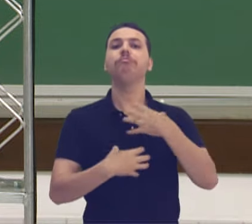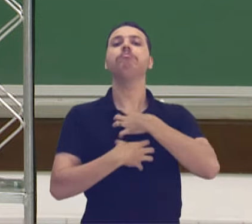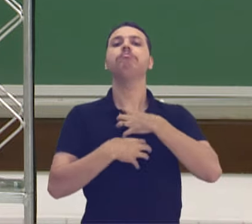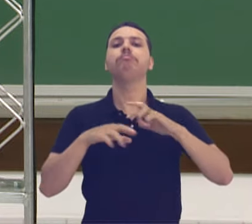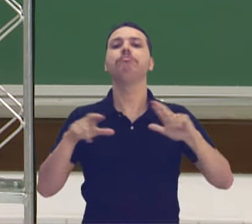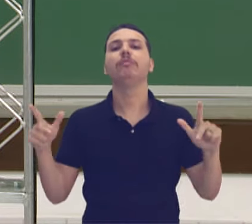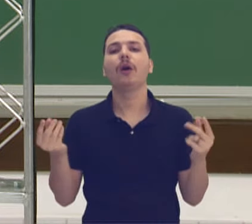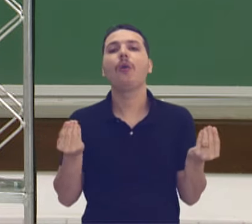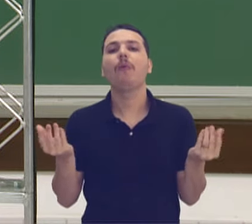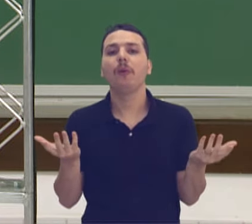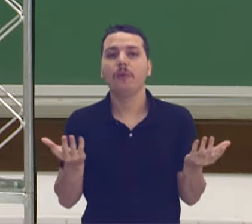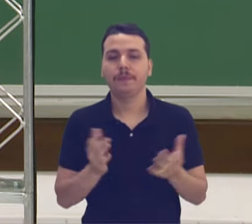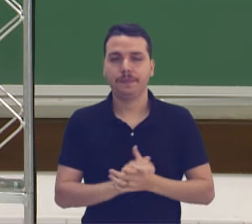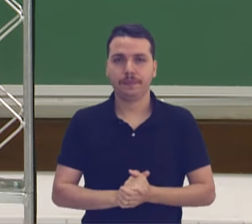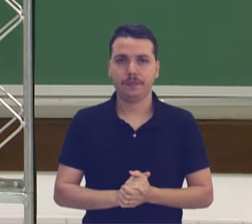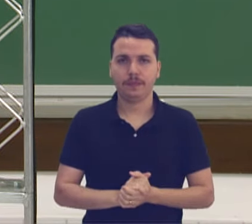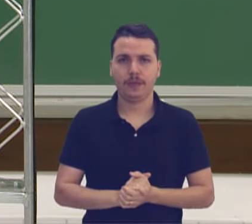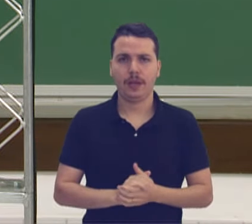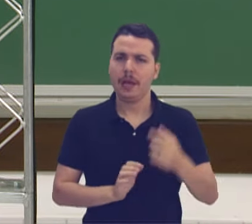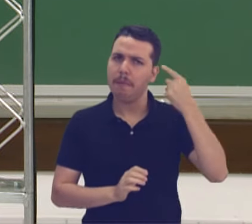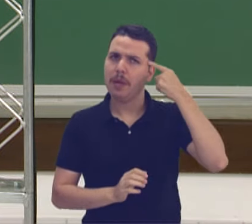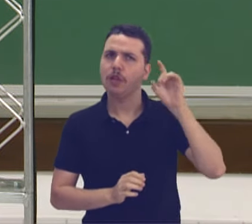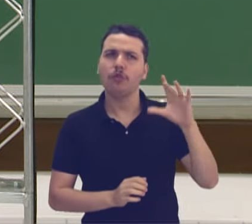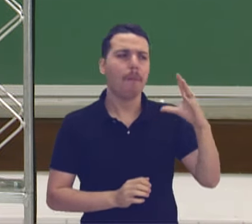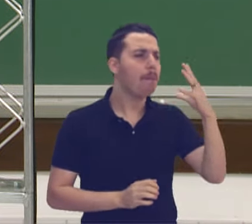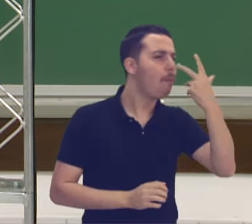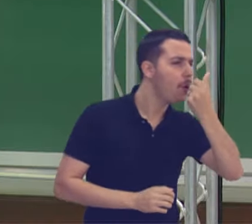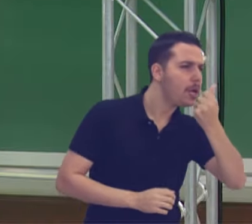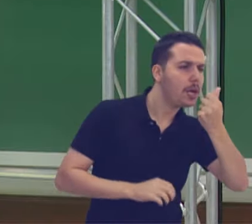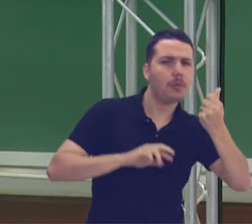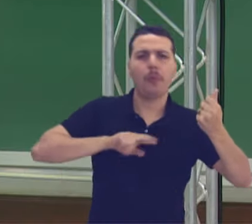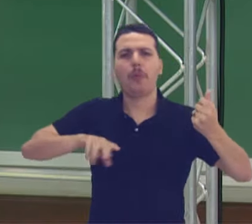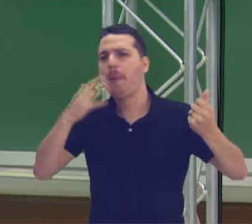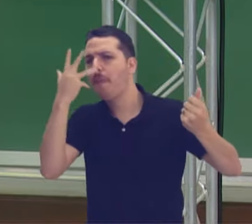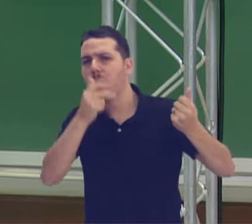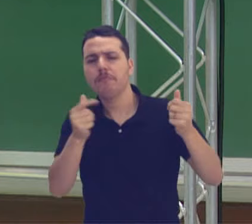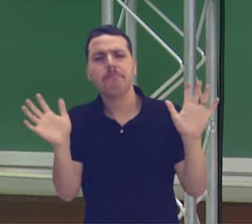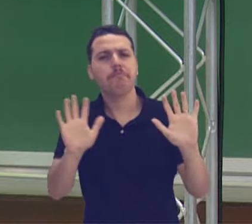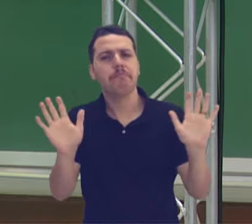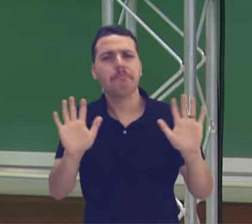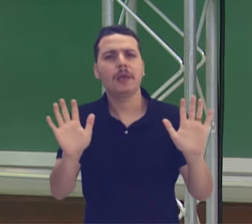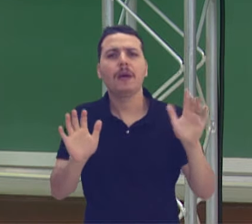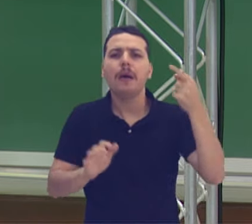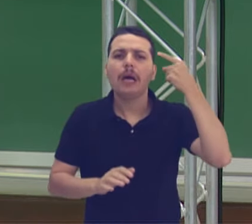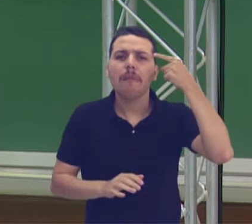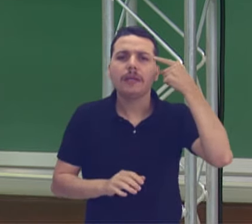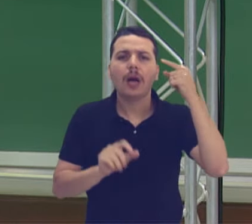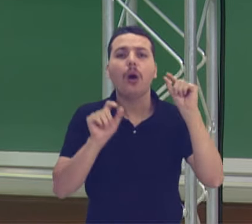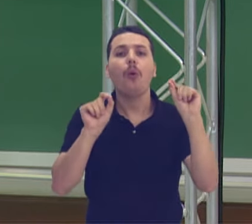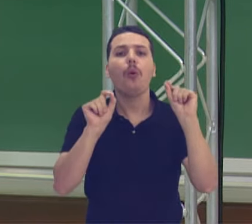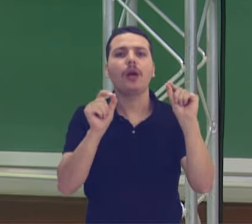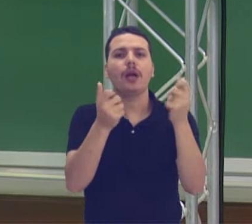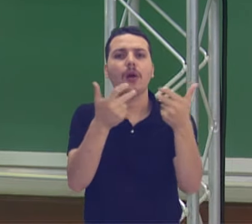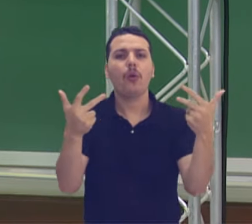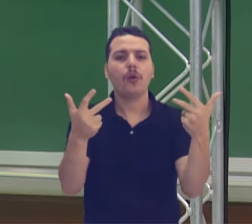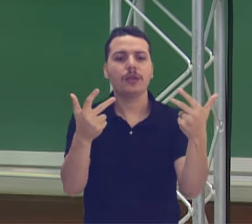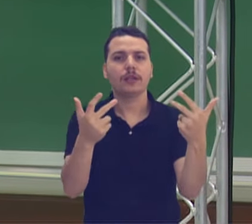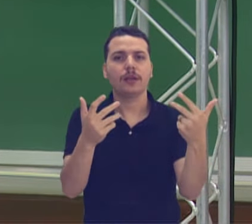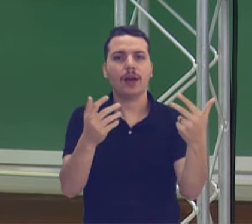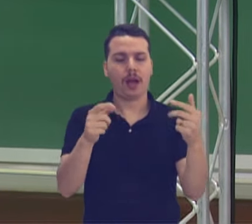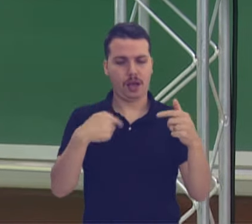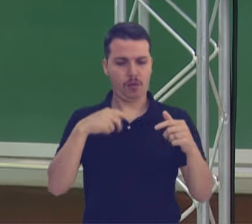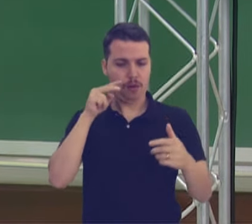não vamos pensar só na questão do bonito ou não bonito certo vamos pensar assim que efeito que a gente consegue